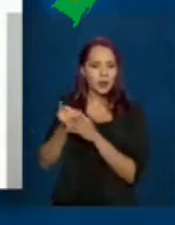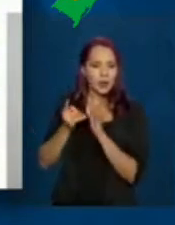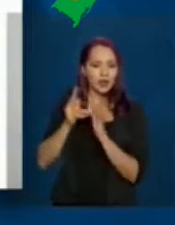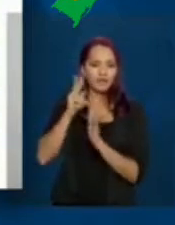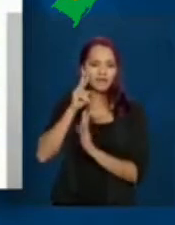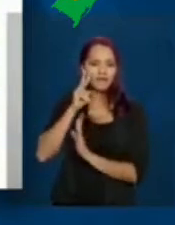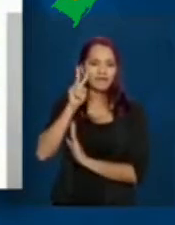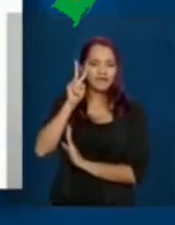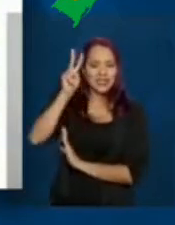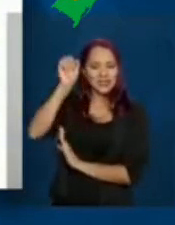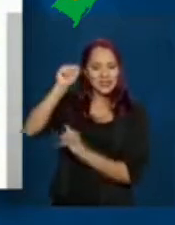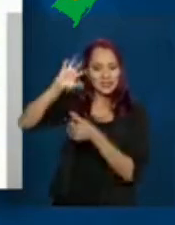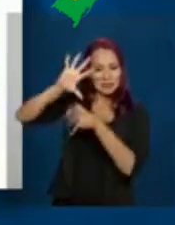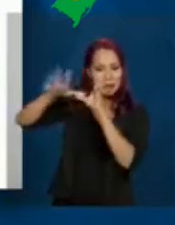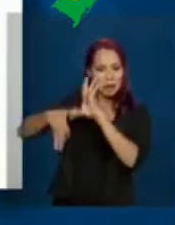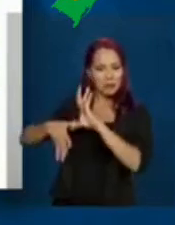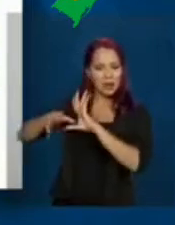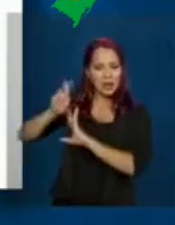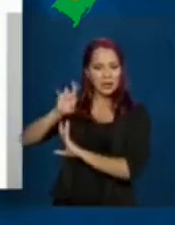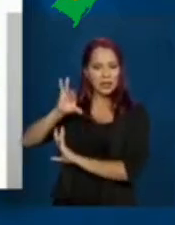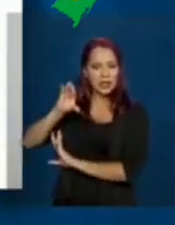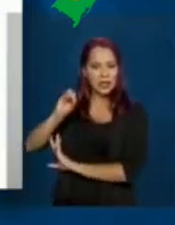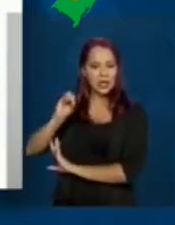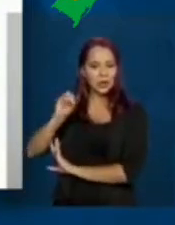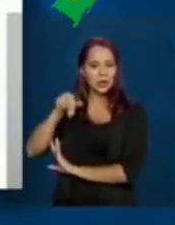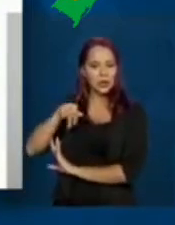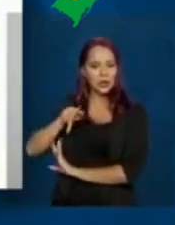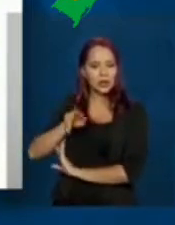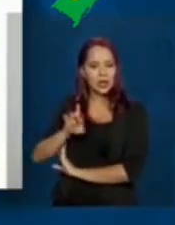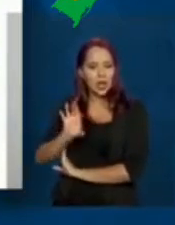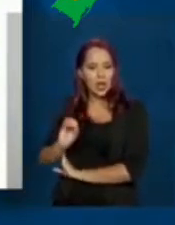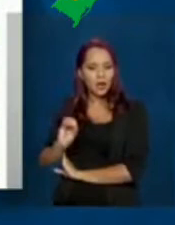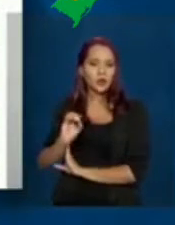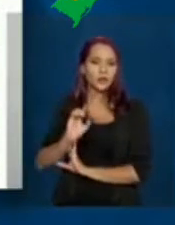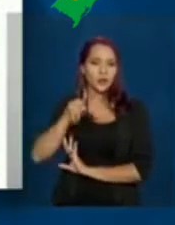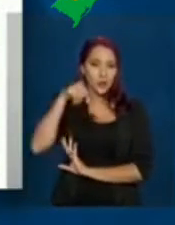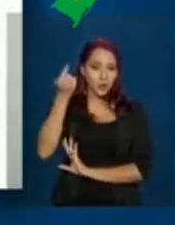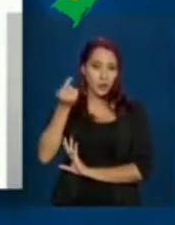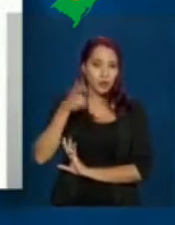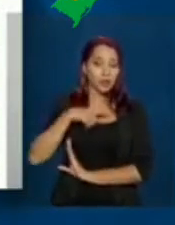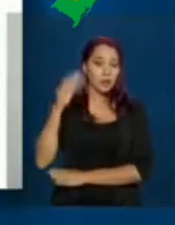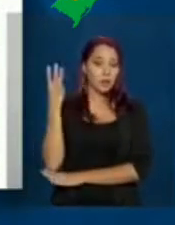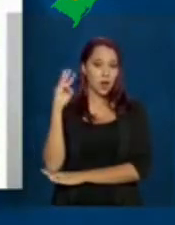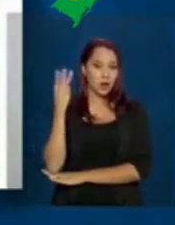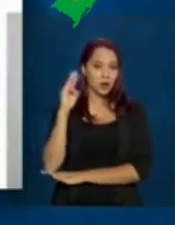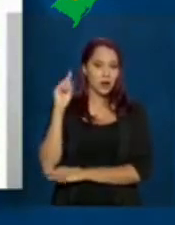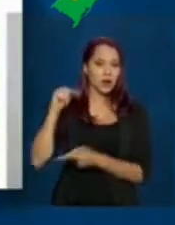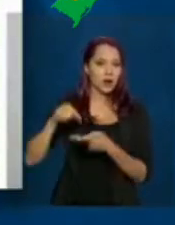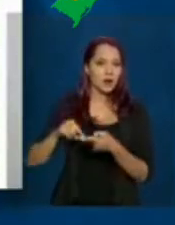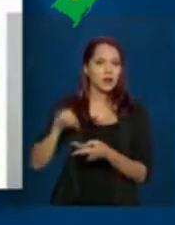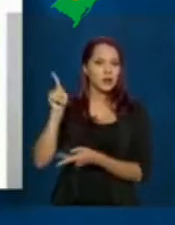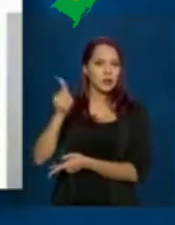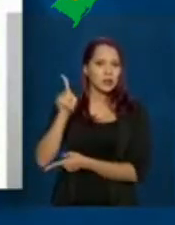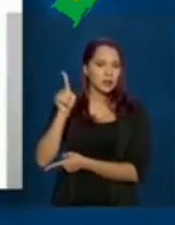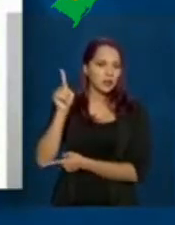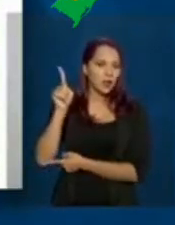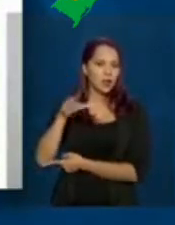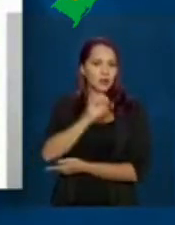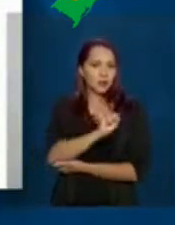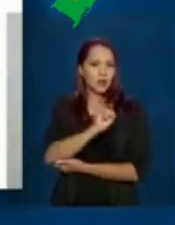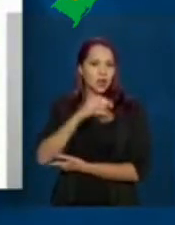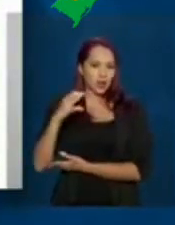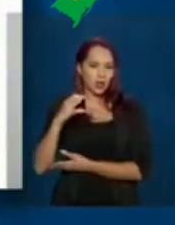cachorro, a região do Rio Negro e Solimões, a região de São Luís, região metropolitana, a região de Laguna, em Santa